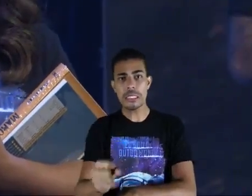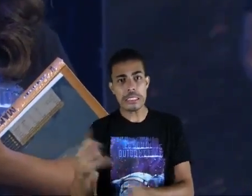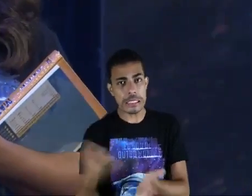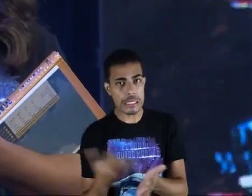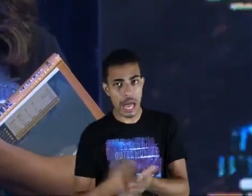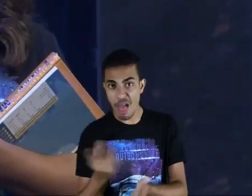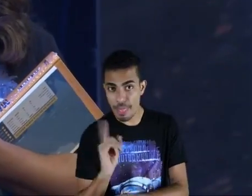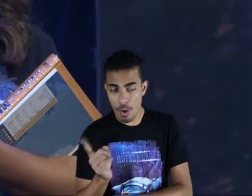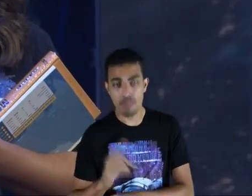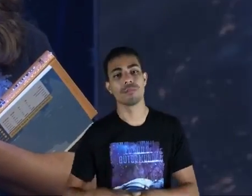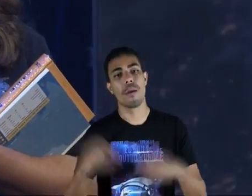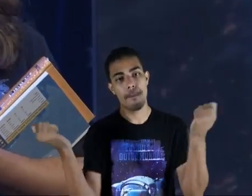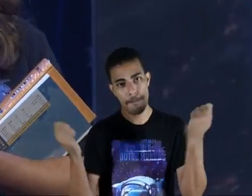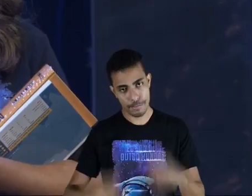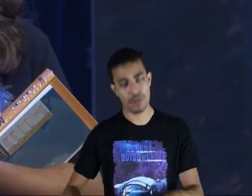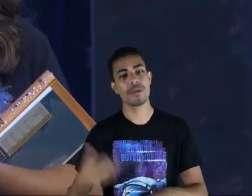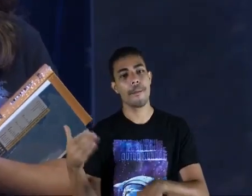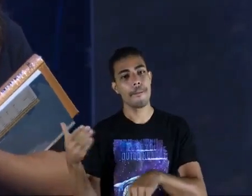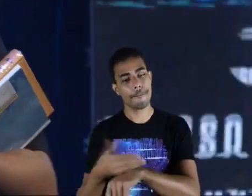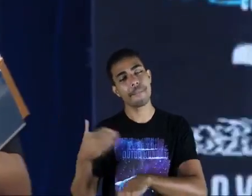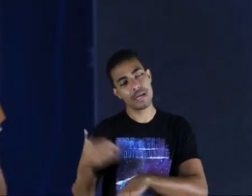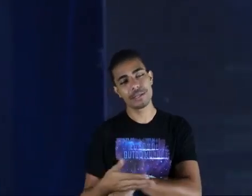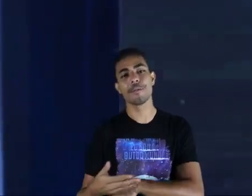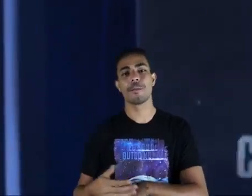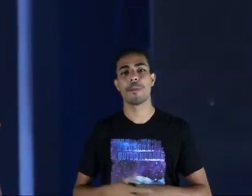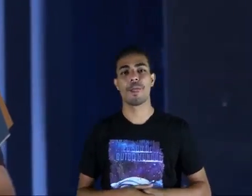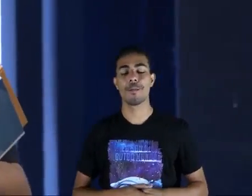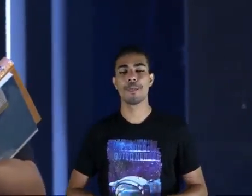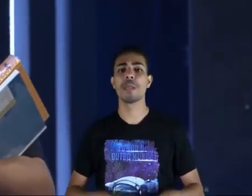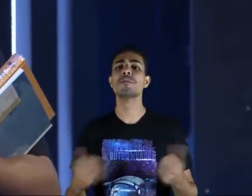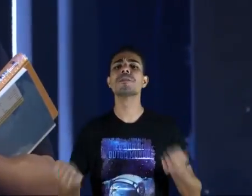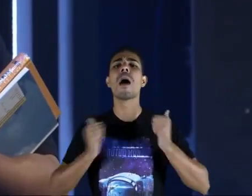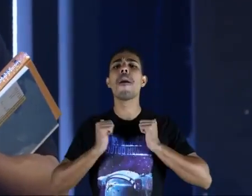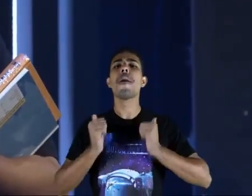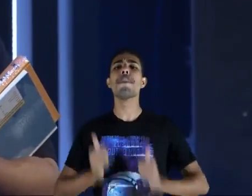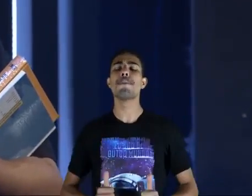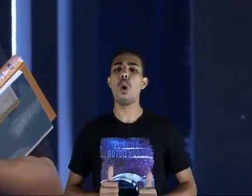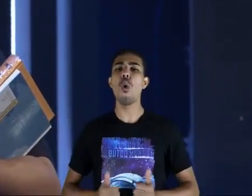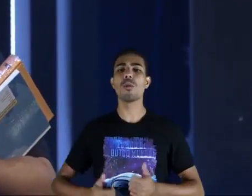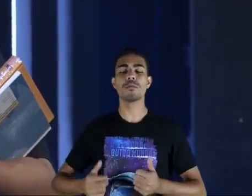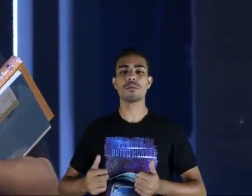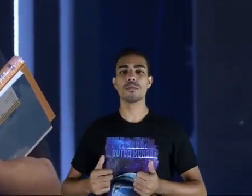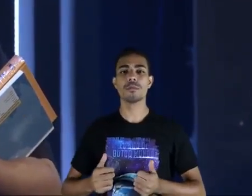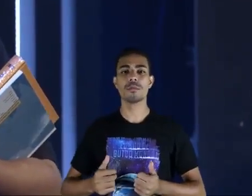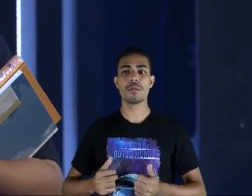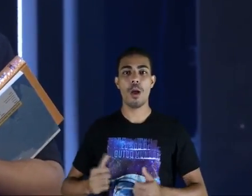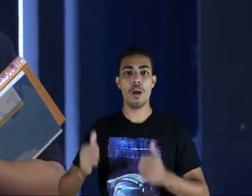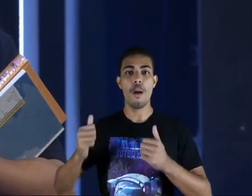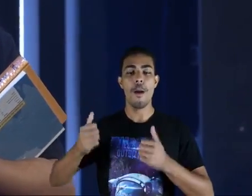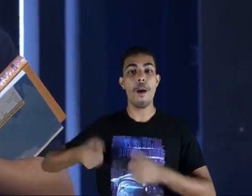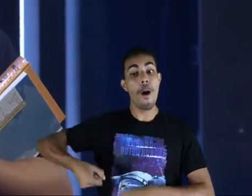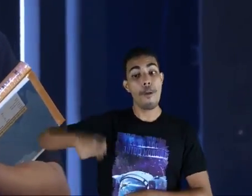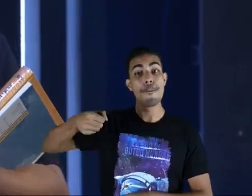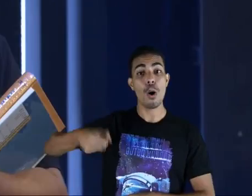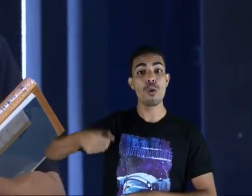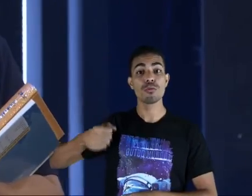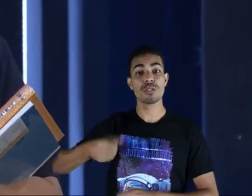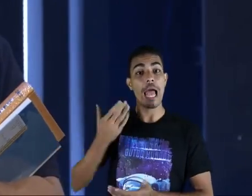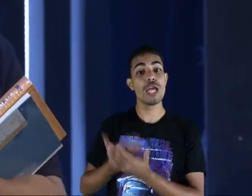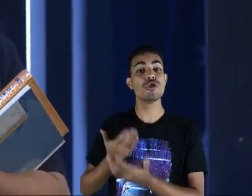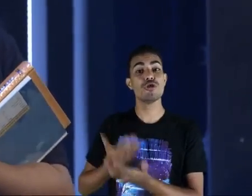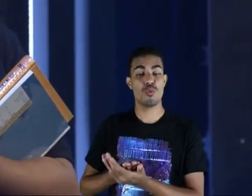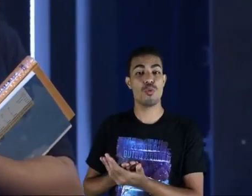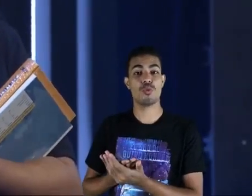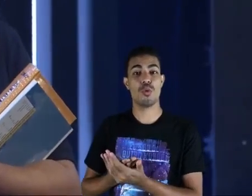não se inscreveu para poder participar do sorteio. E as bolsas de estudo? Último recado, bolsas de estudo. Você quer concorrer a